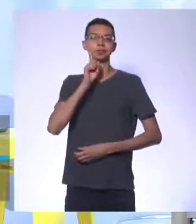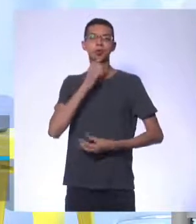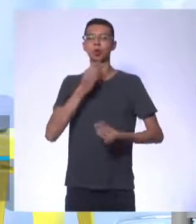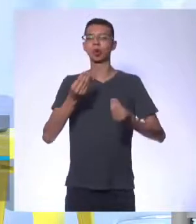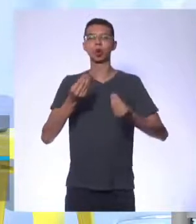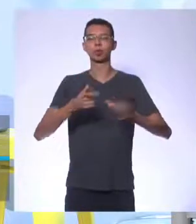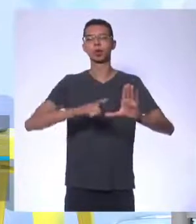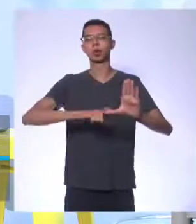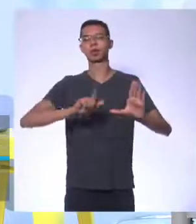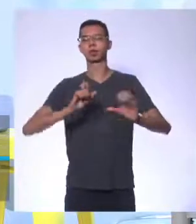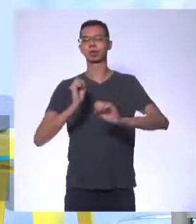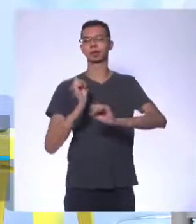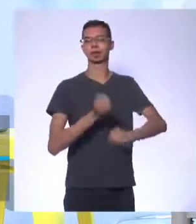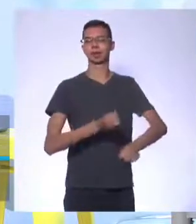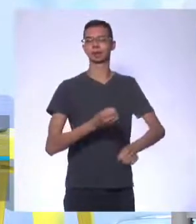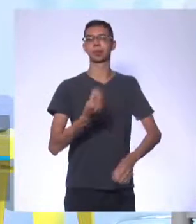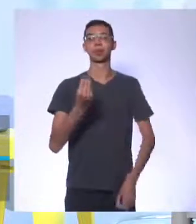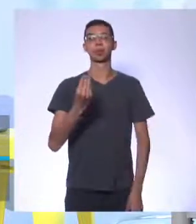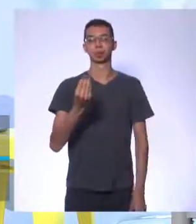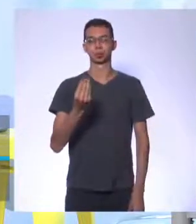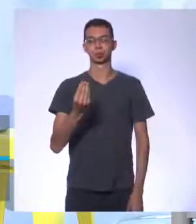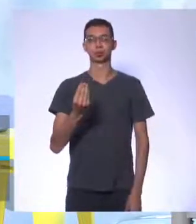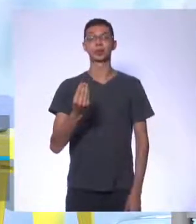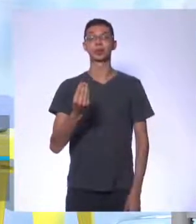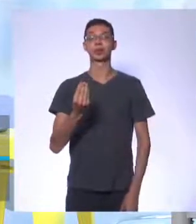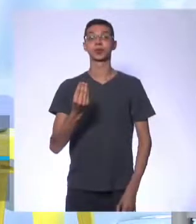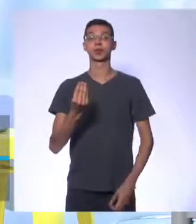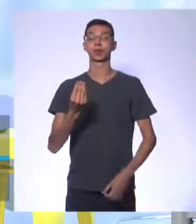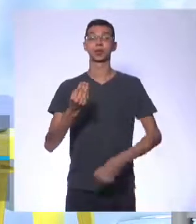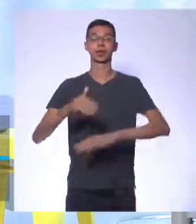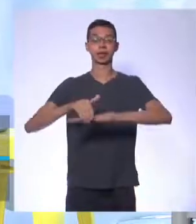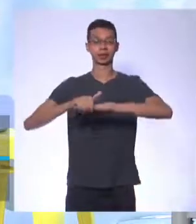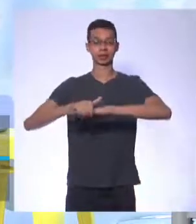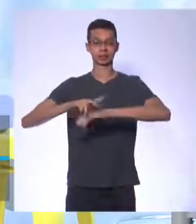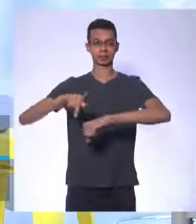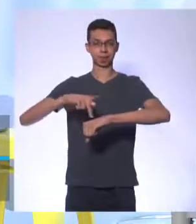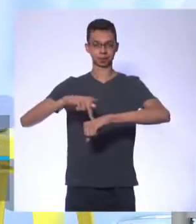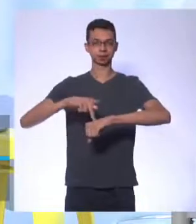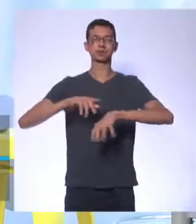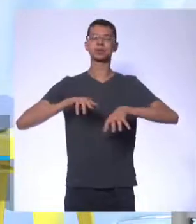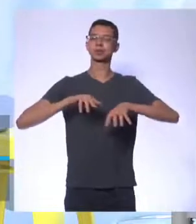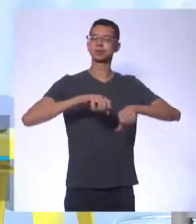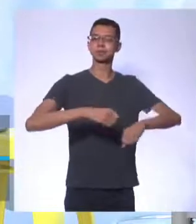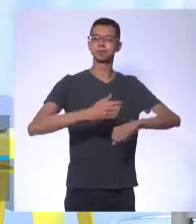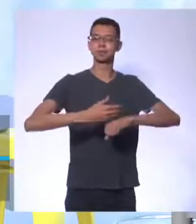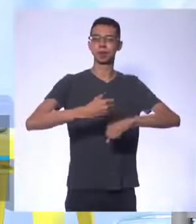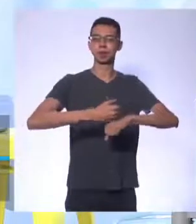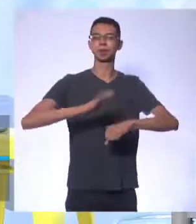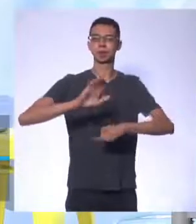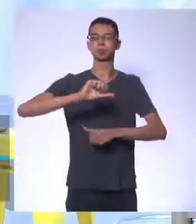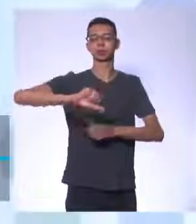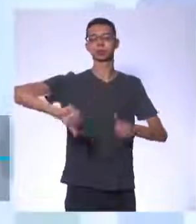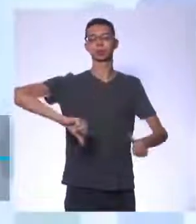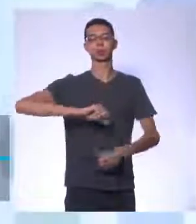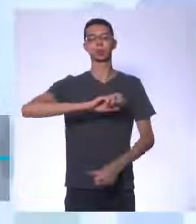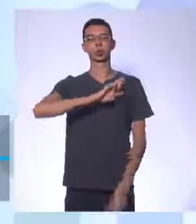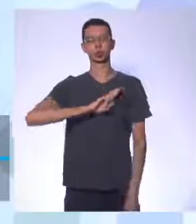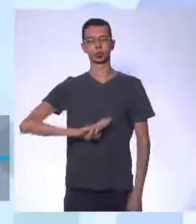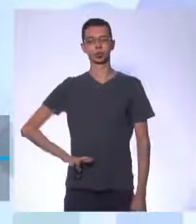que saiu de uma condição de colônia da Inglaterra para uma república, era aí um exemplo, né,